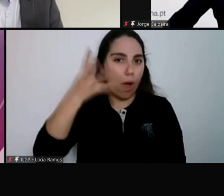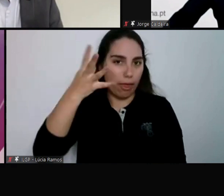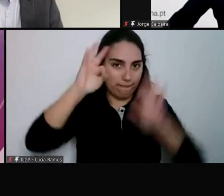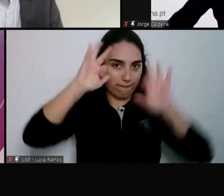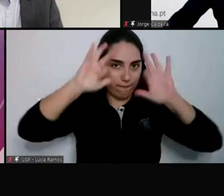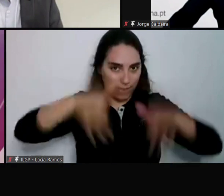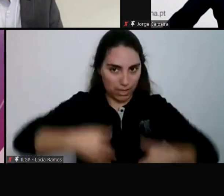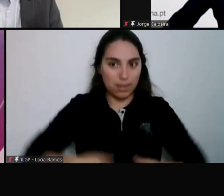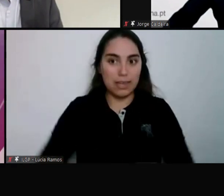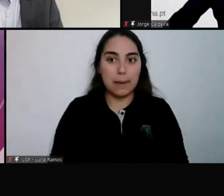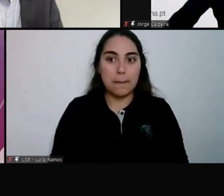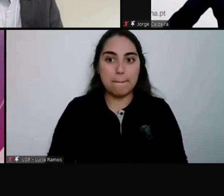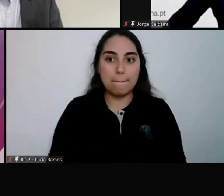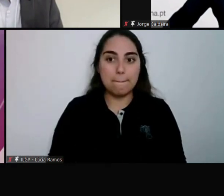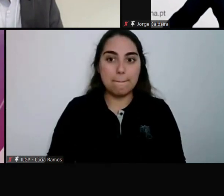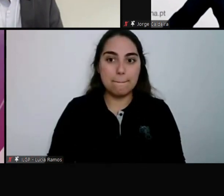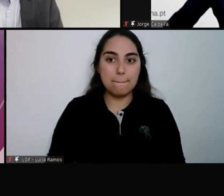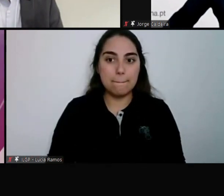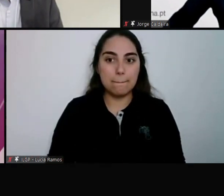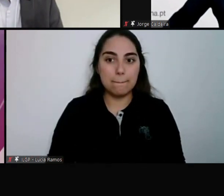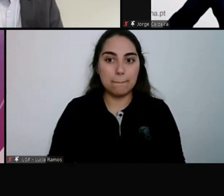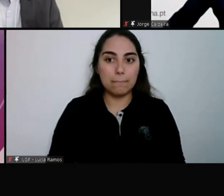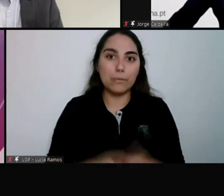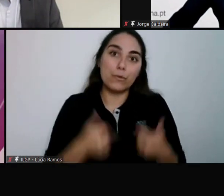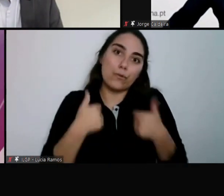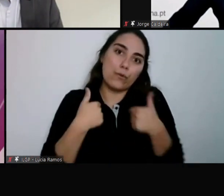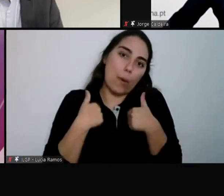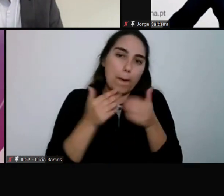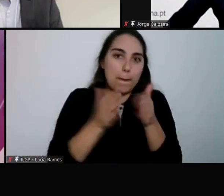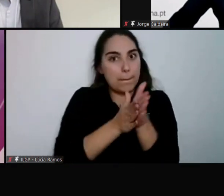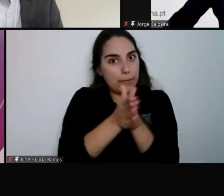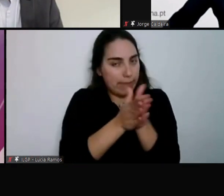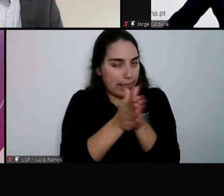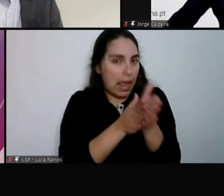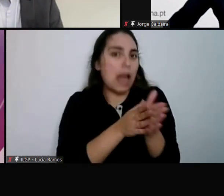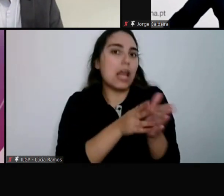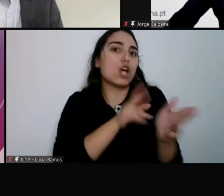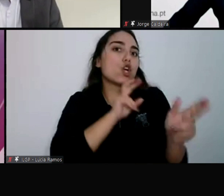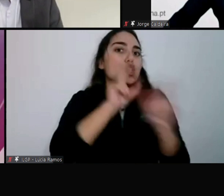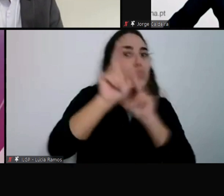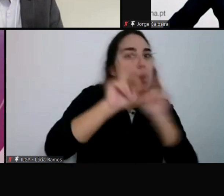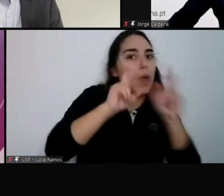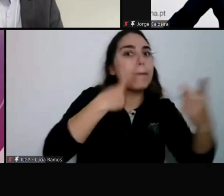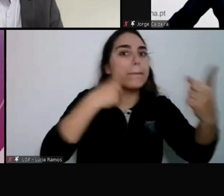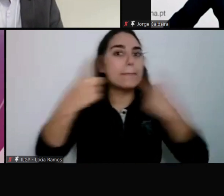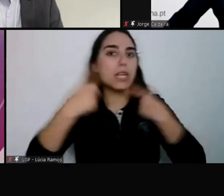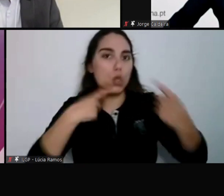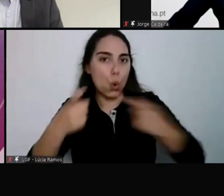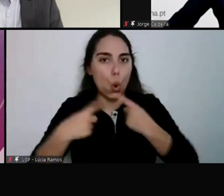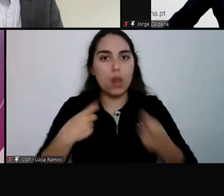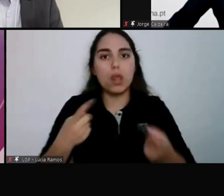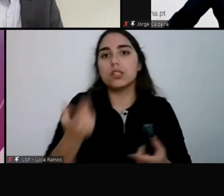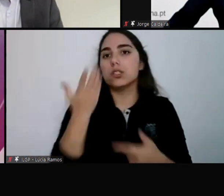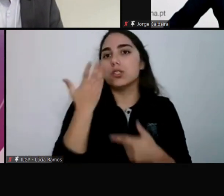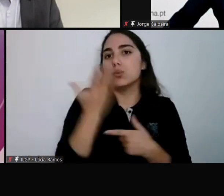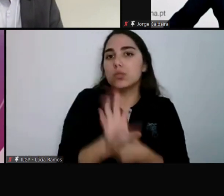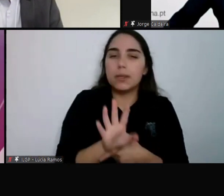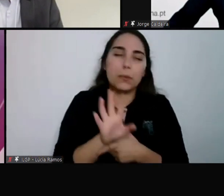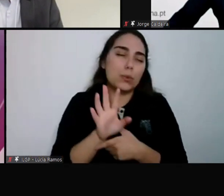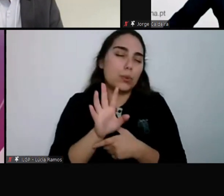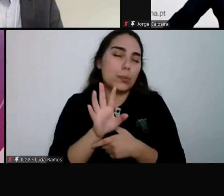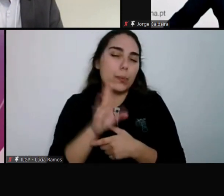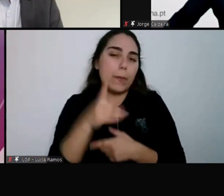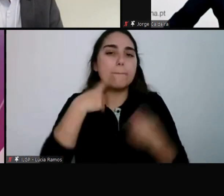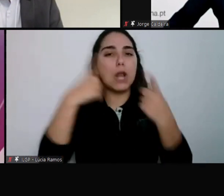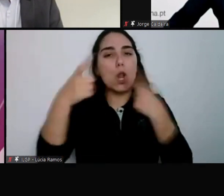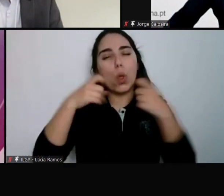portanto não vou eu atrever-me a responder algumas das questões que foram colocadas, designadamente aquelas de natureza mais operacional.